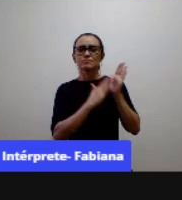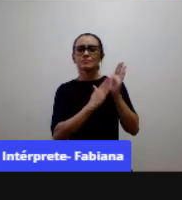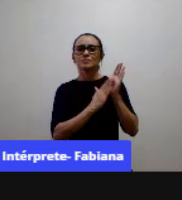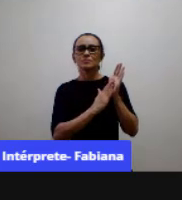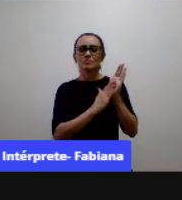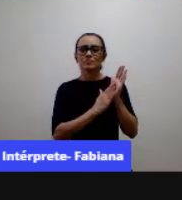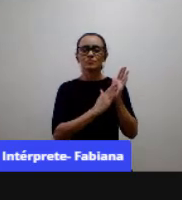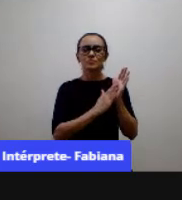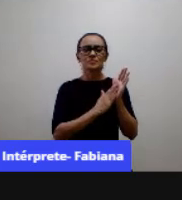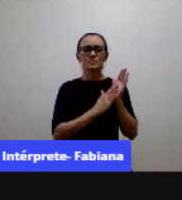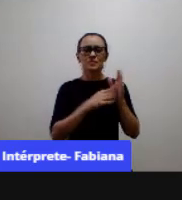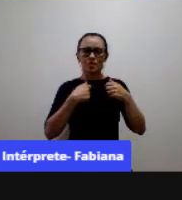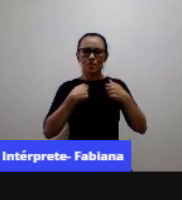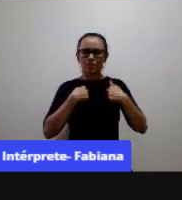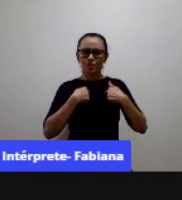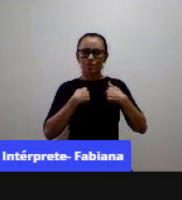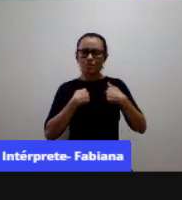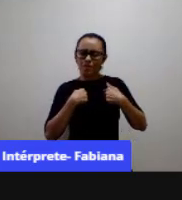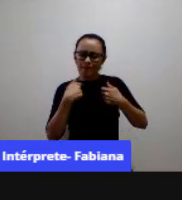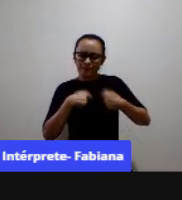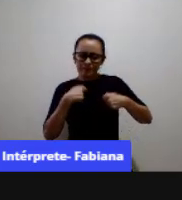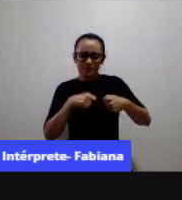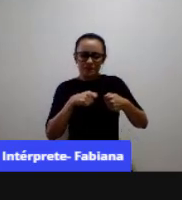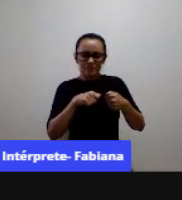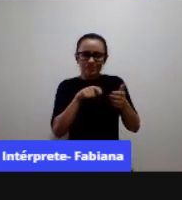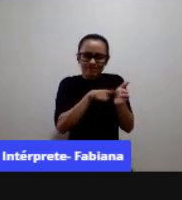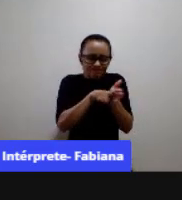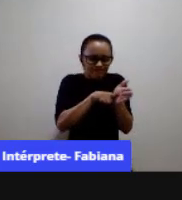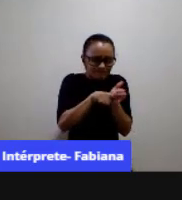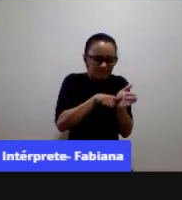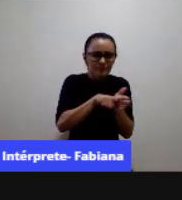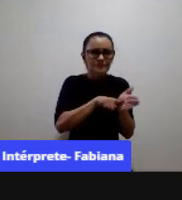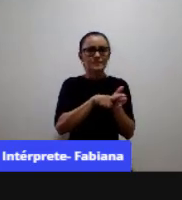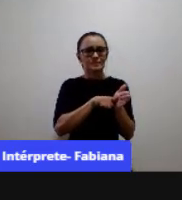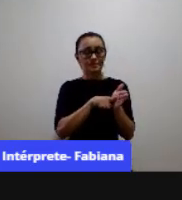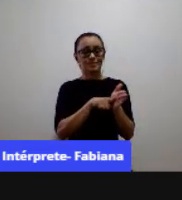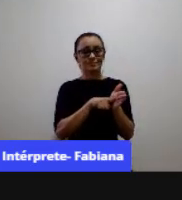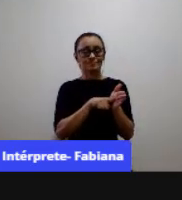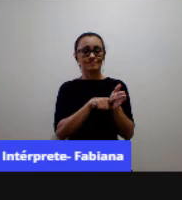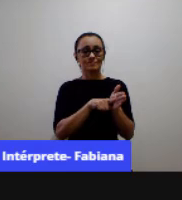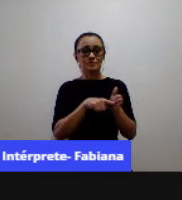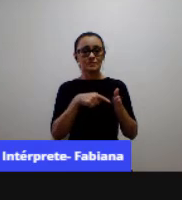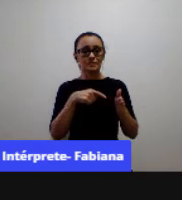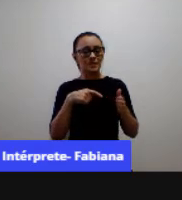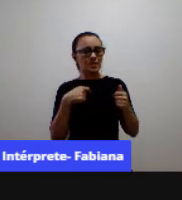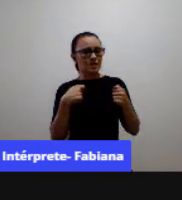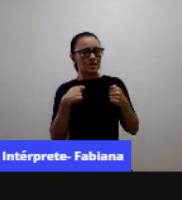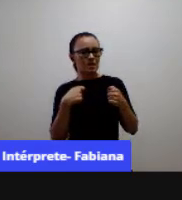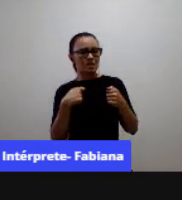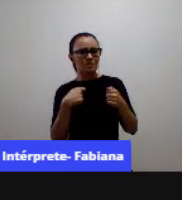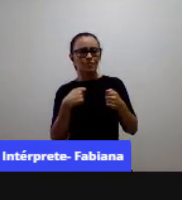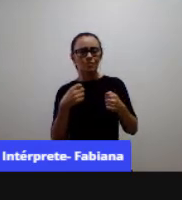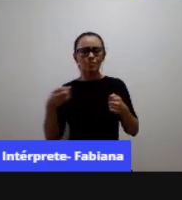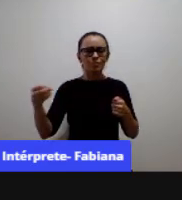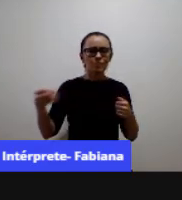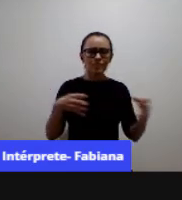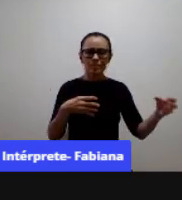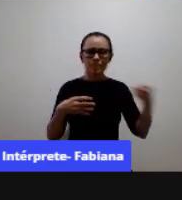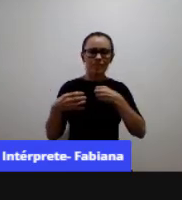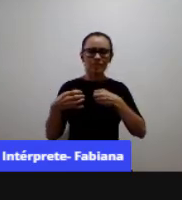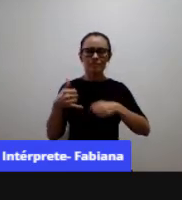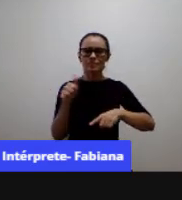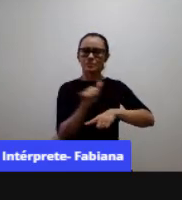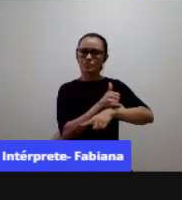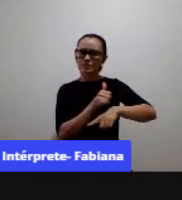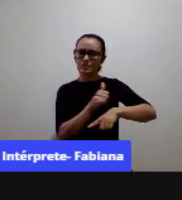que me passaram, é necessário que eu faça uma nova intervenção, um